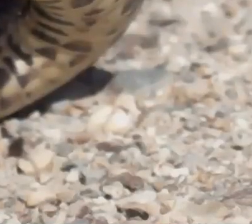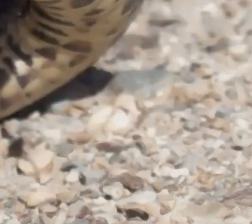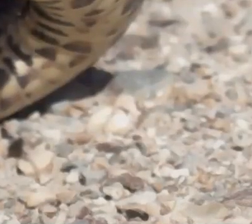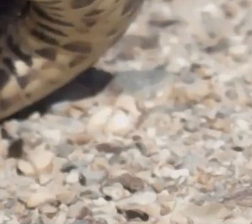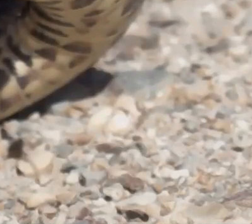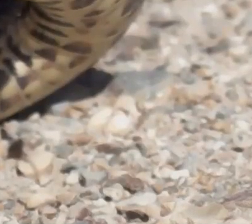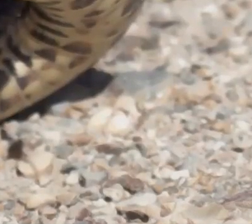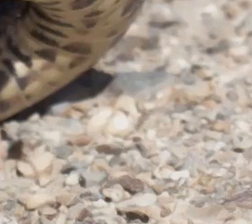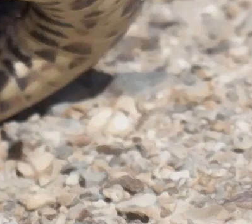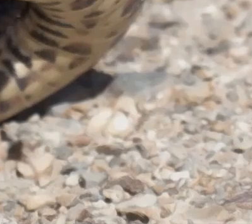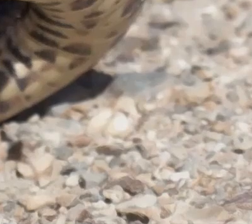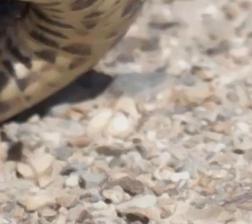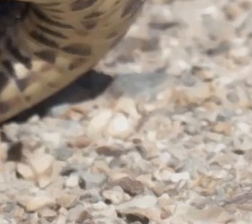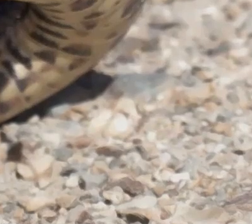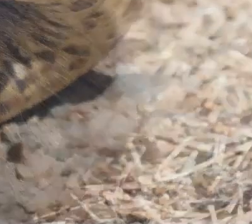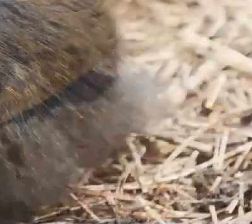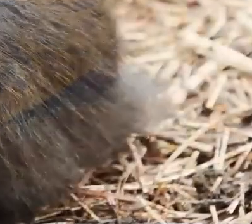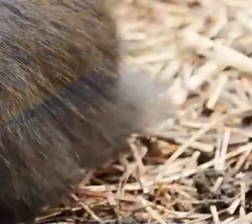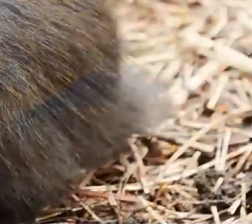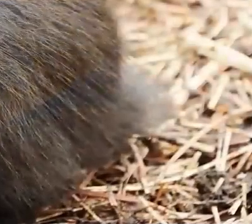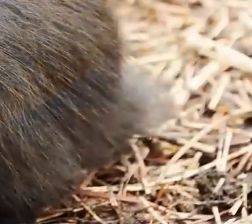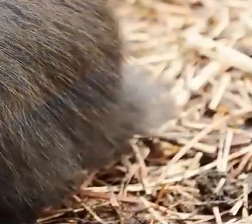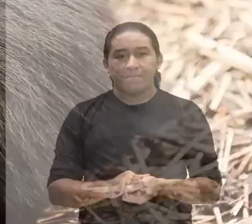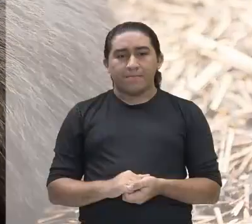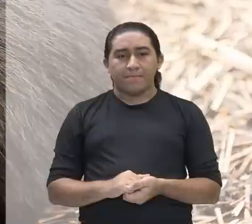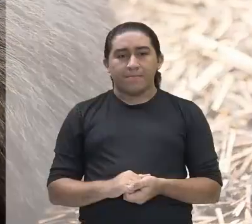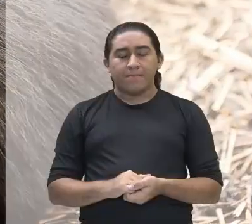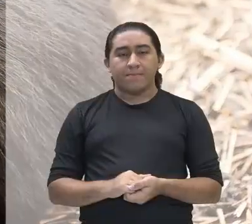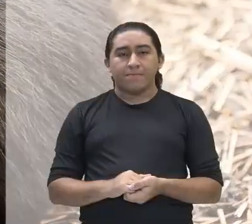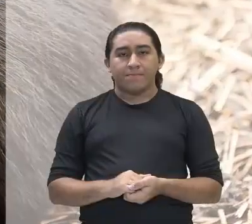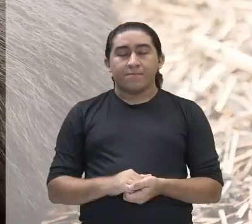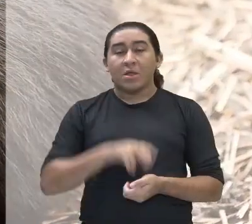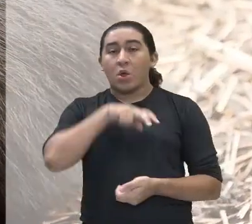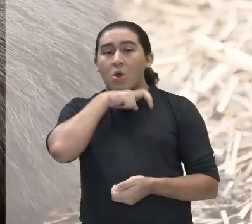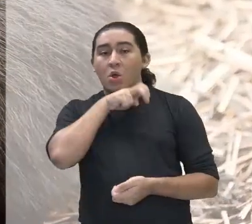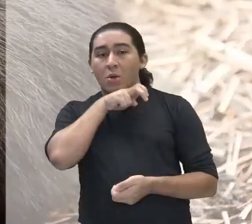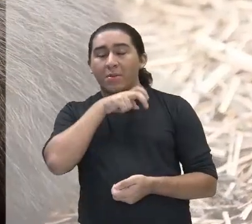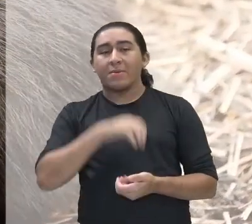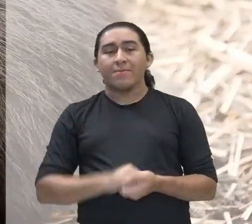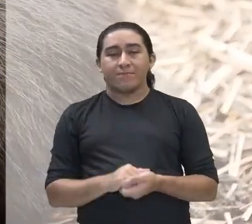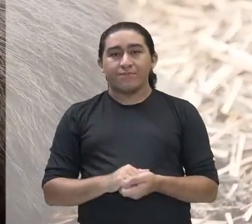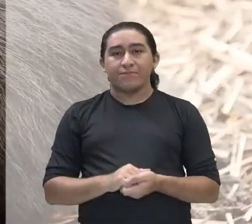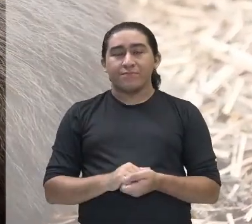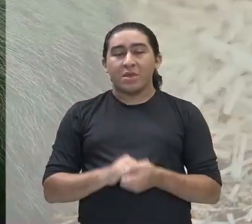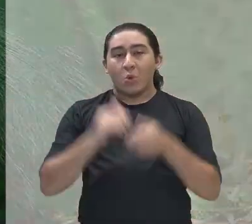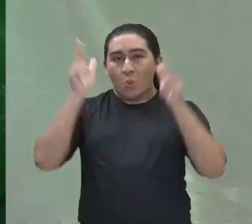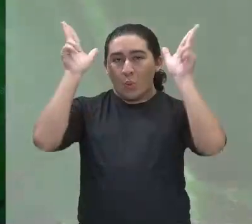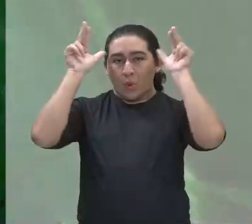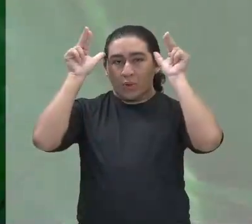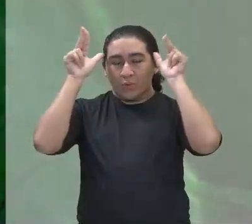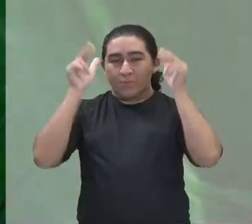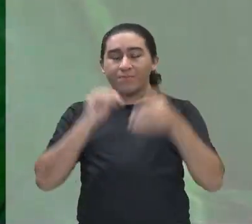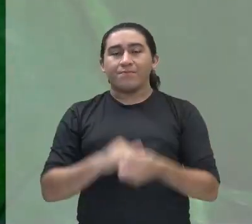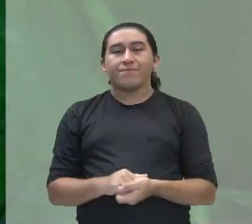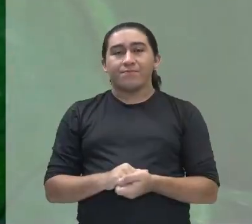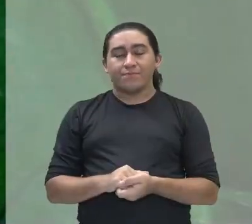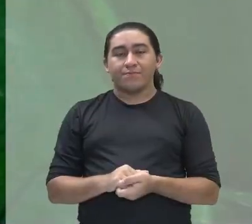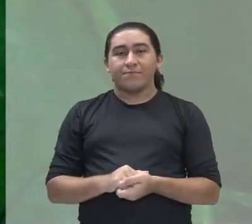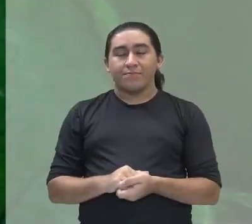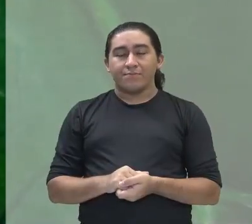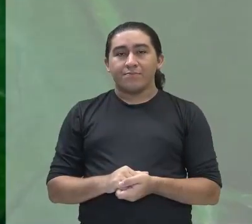Snake, cobra. Rabbit, coelho.